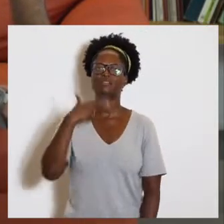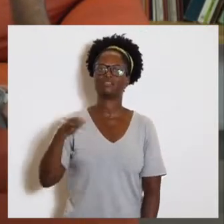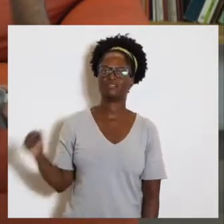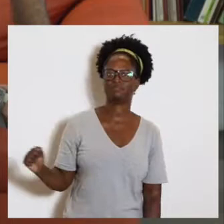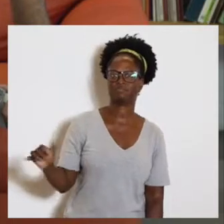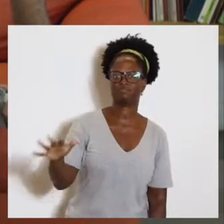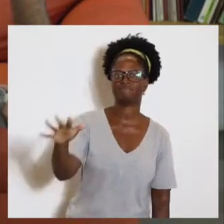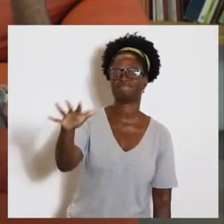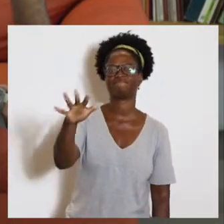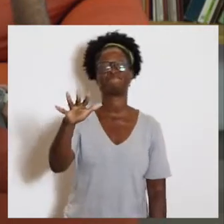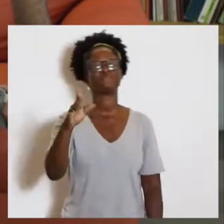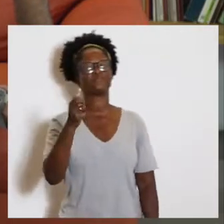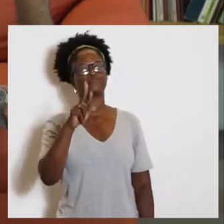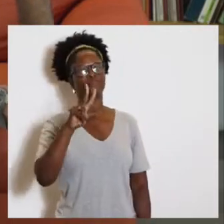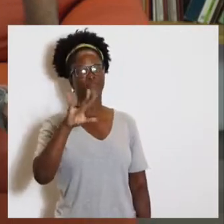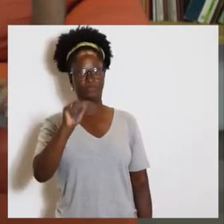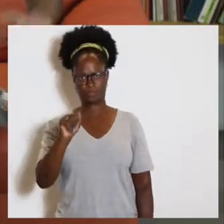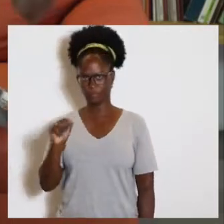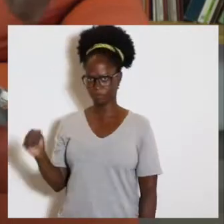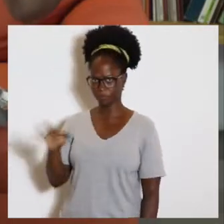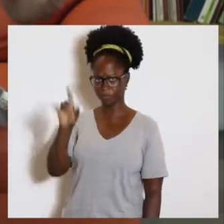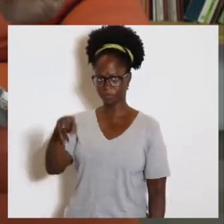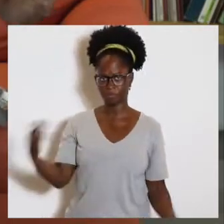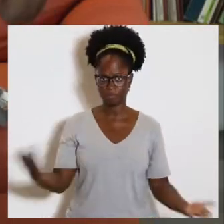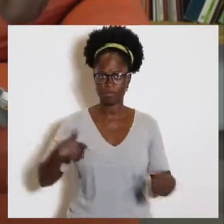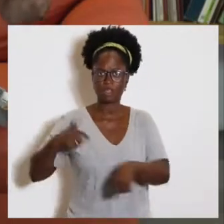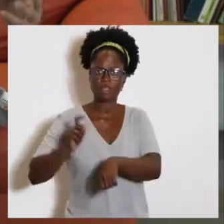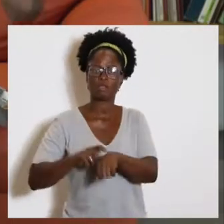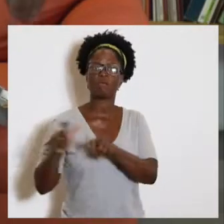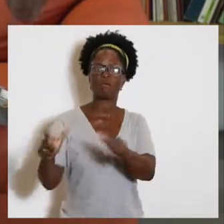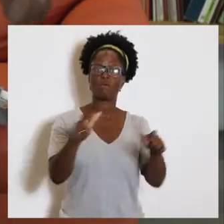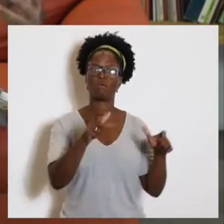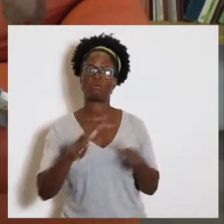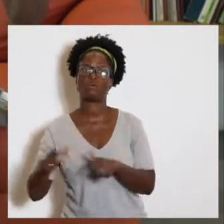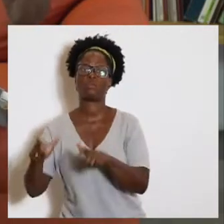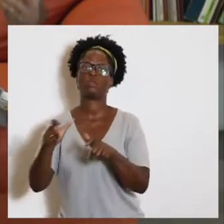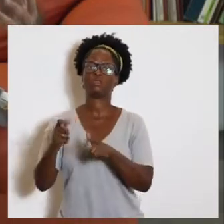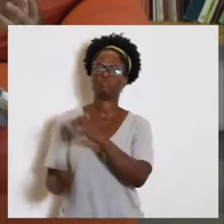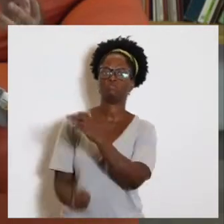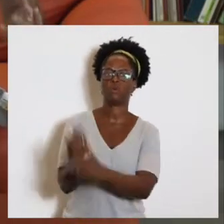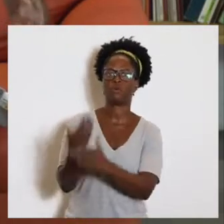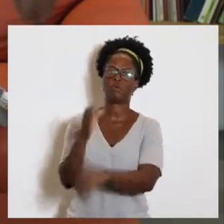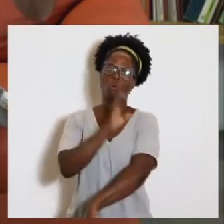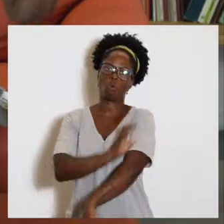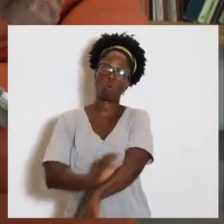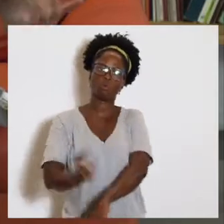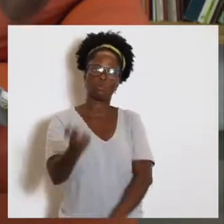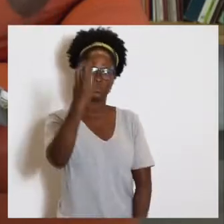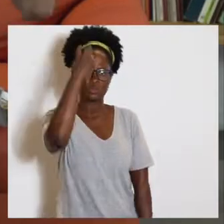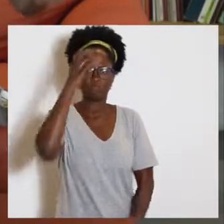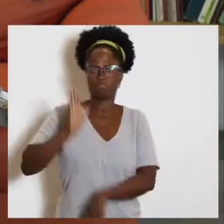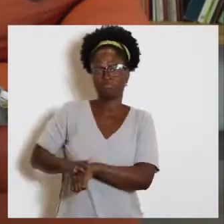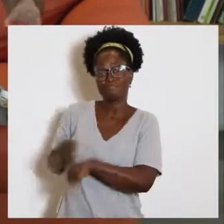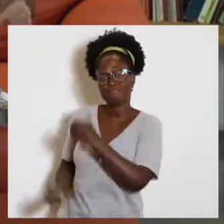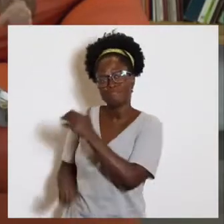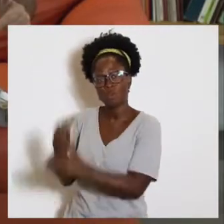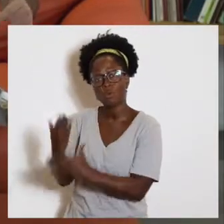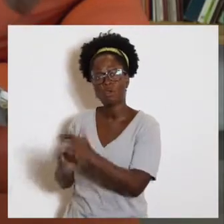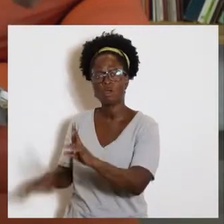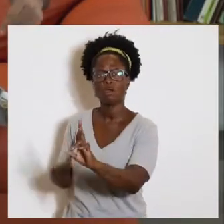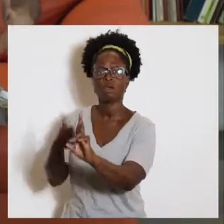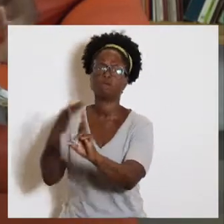periférica mas vivemos neste momento a periferia como o espaço que mais produz cultura de produzir cultura mais